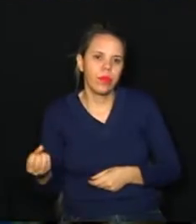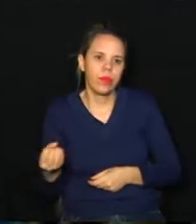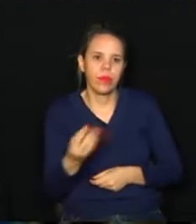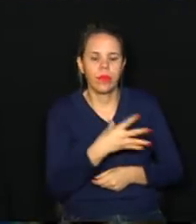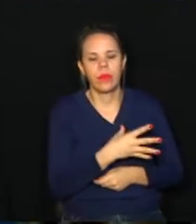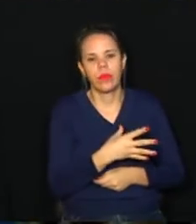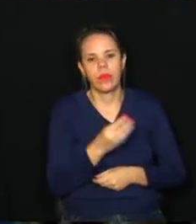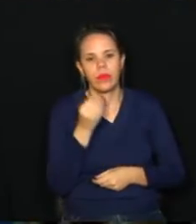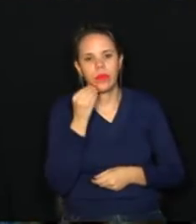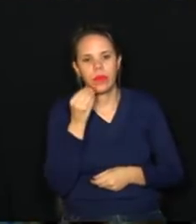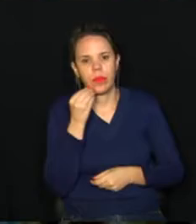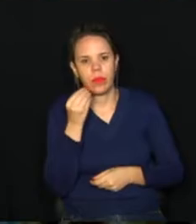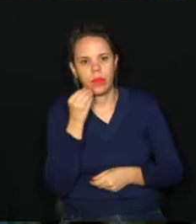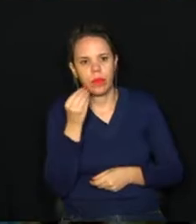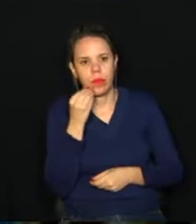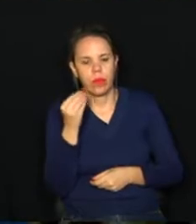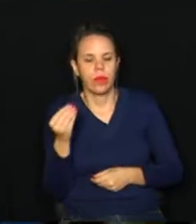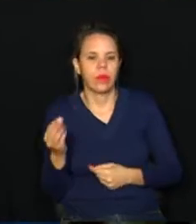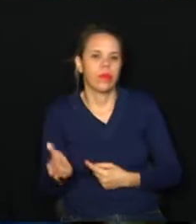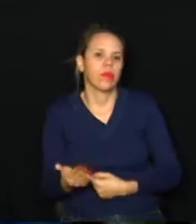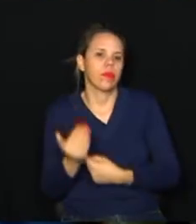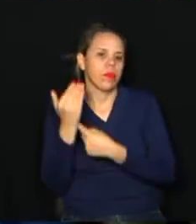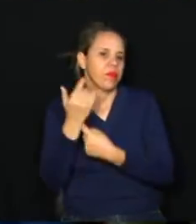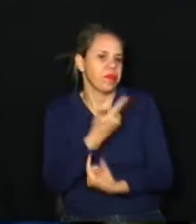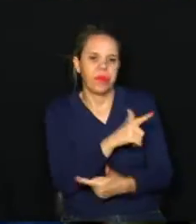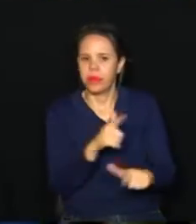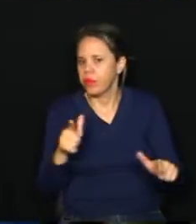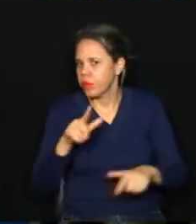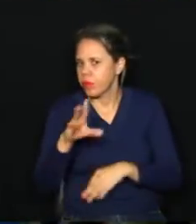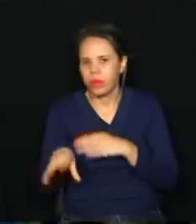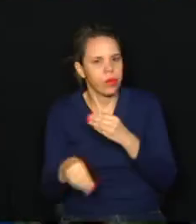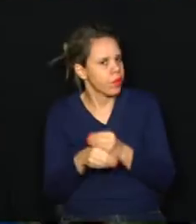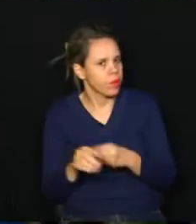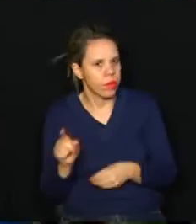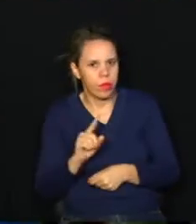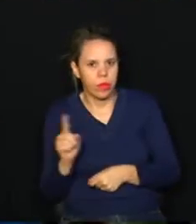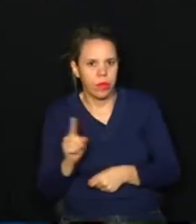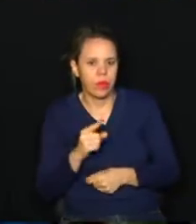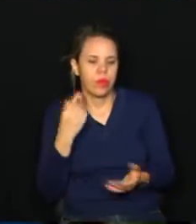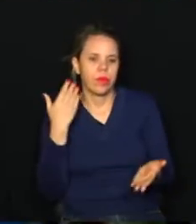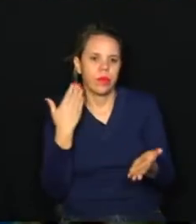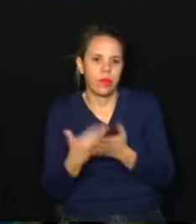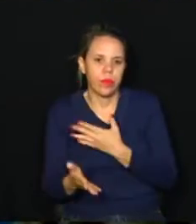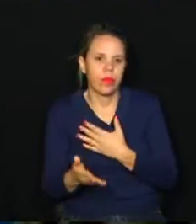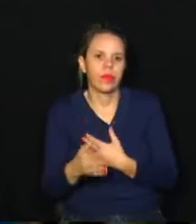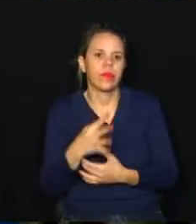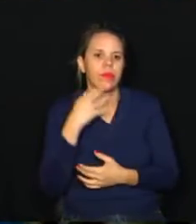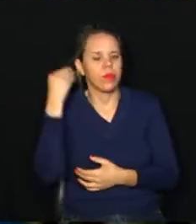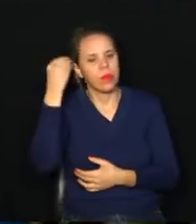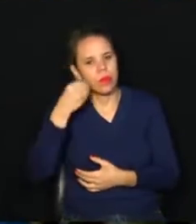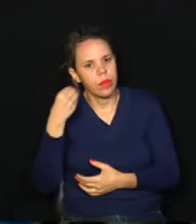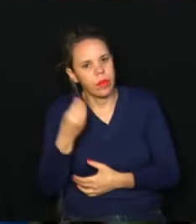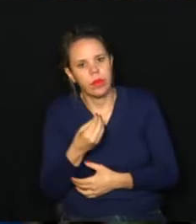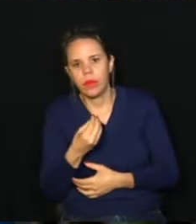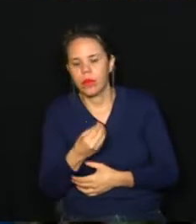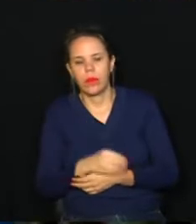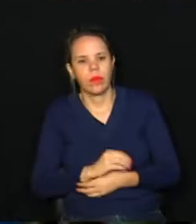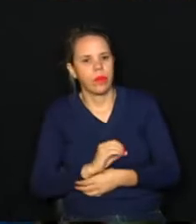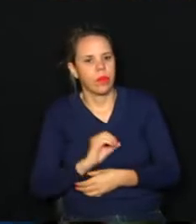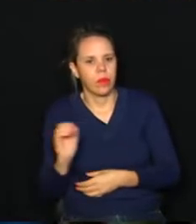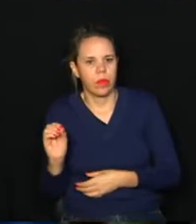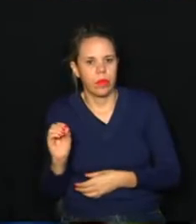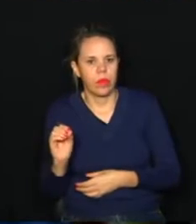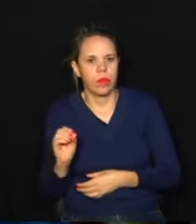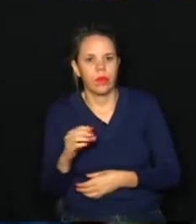campos ou recursos tecnológicos não são agregados. Perde-se conhecimento não codificado e